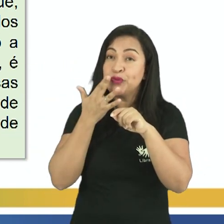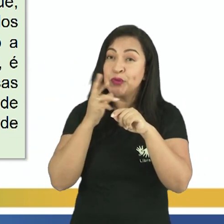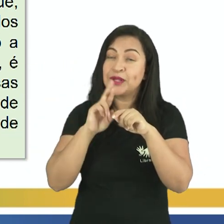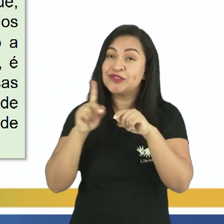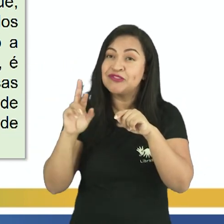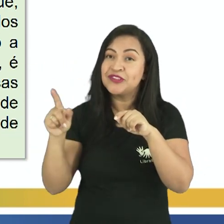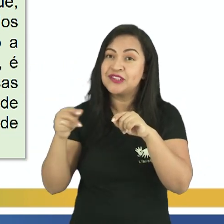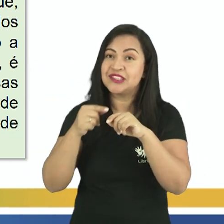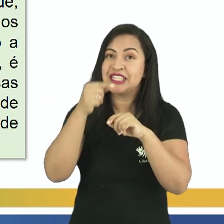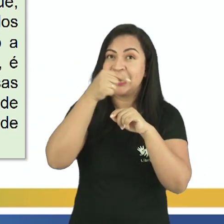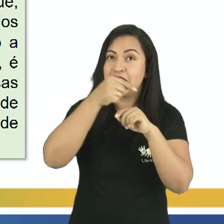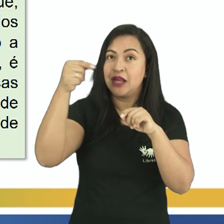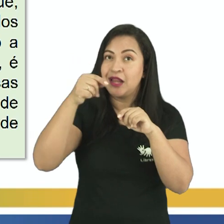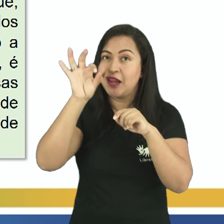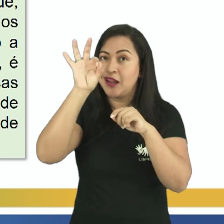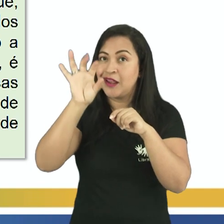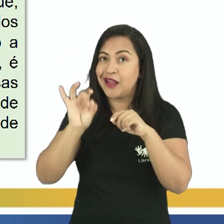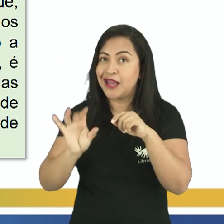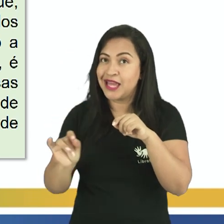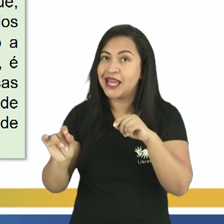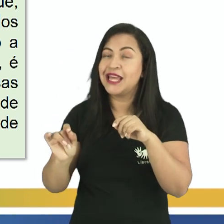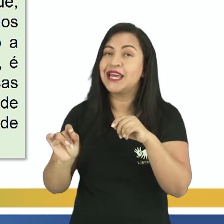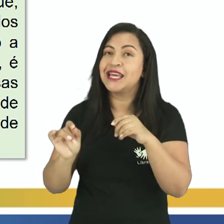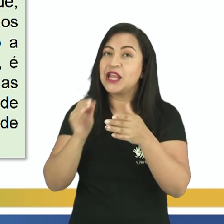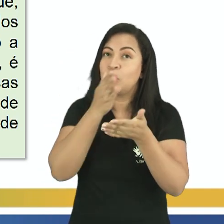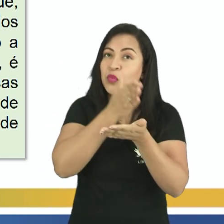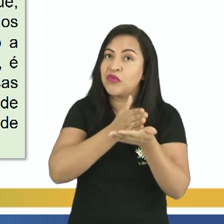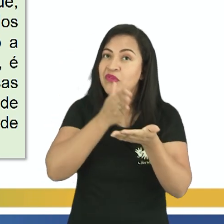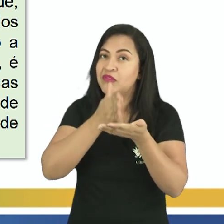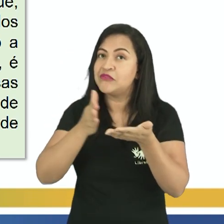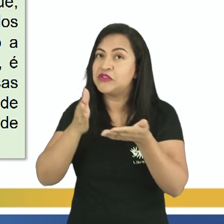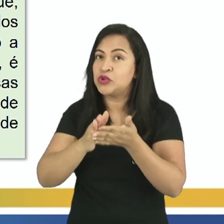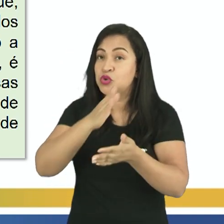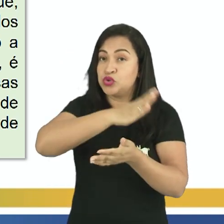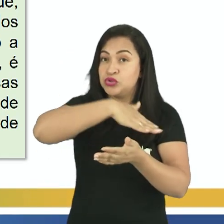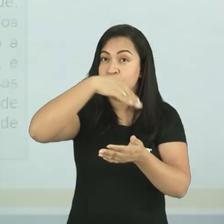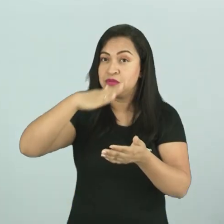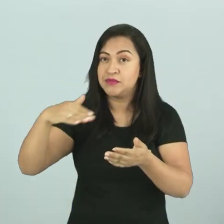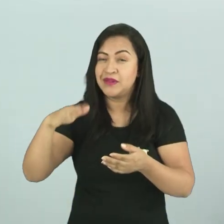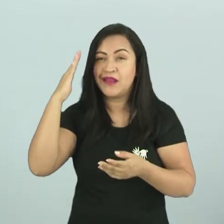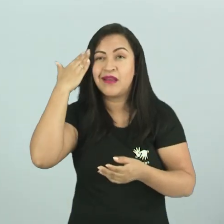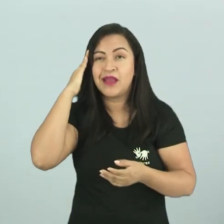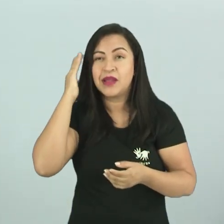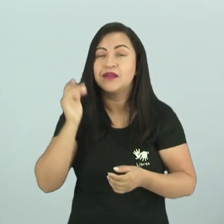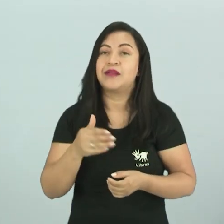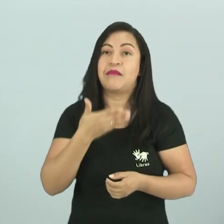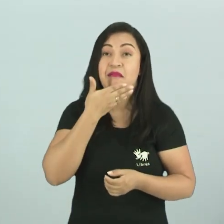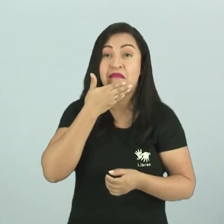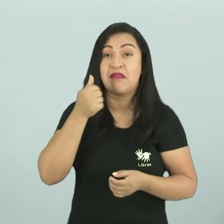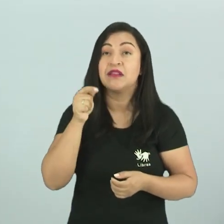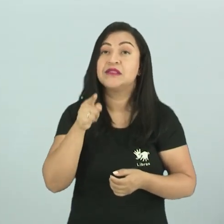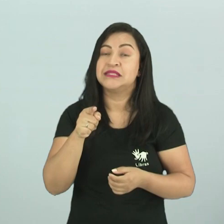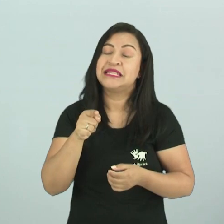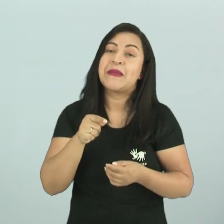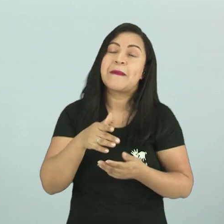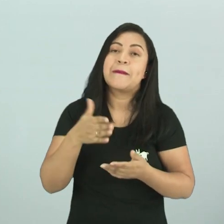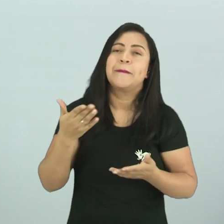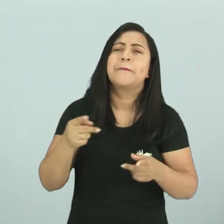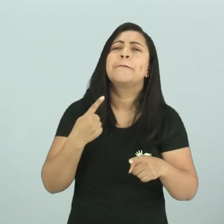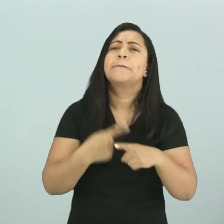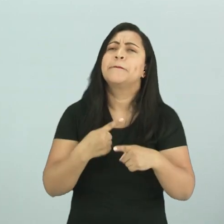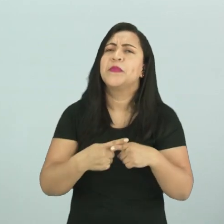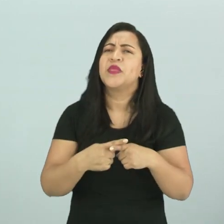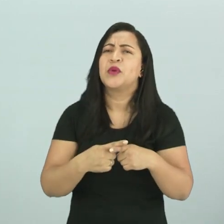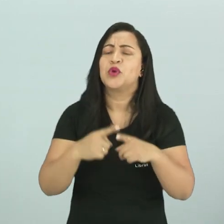corresponder a um intervalo de comprimento de onda. E é importante vocês entenderem isso porque vai ajudar a gente a entender por que nós